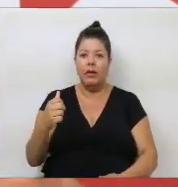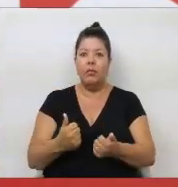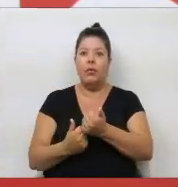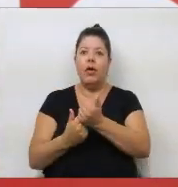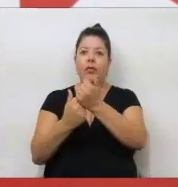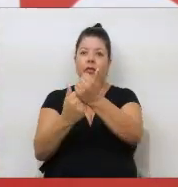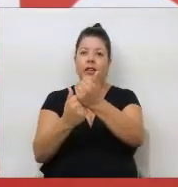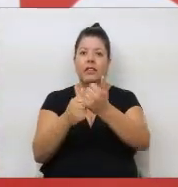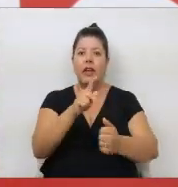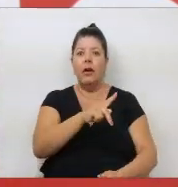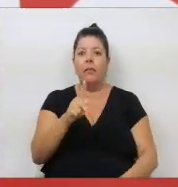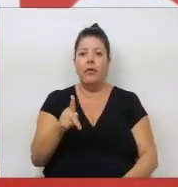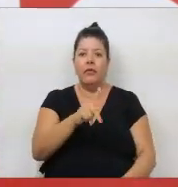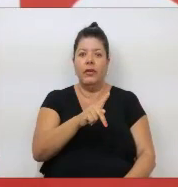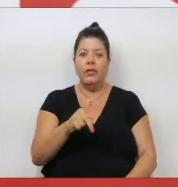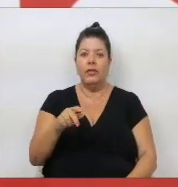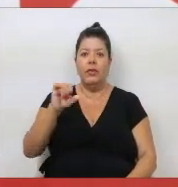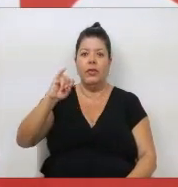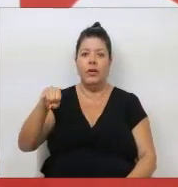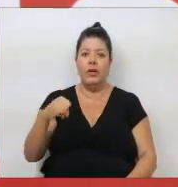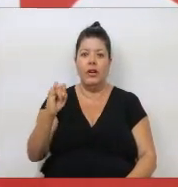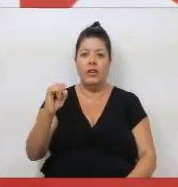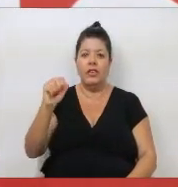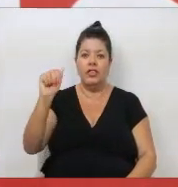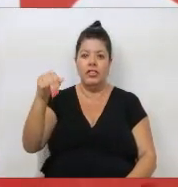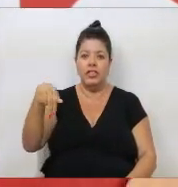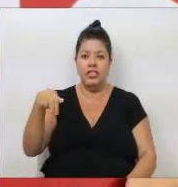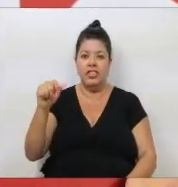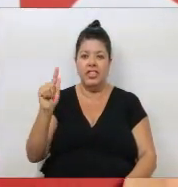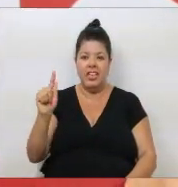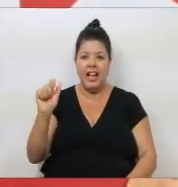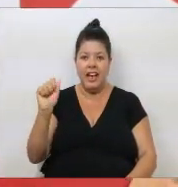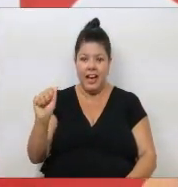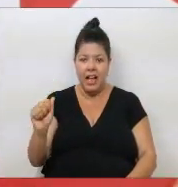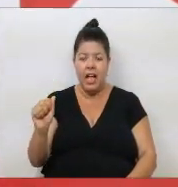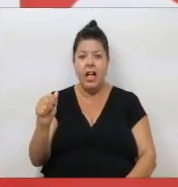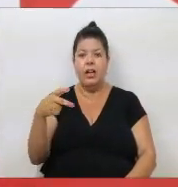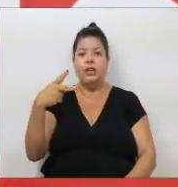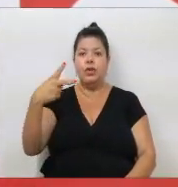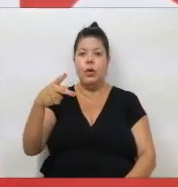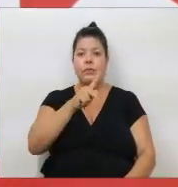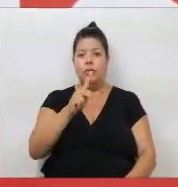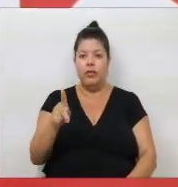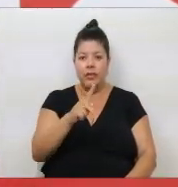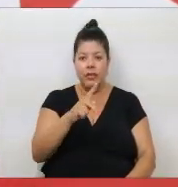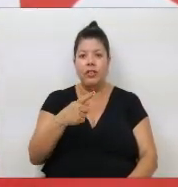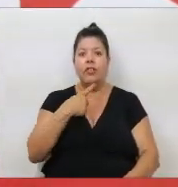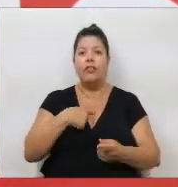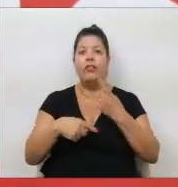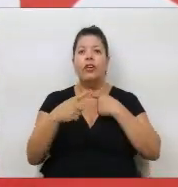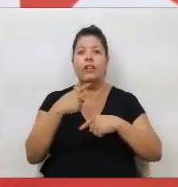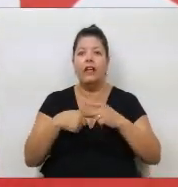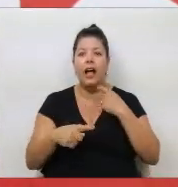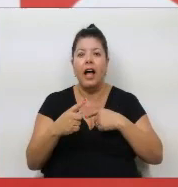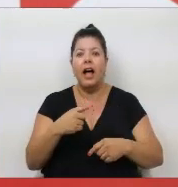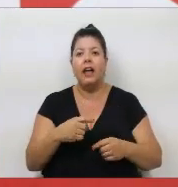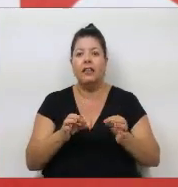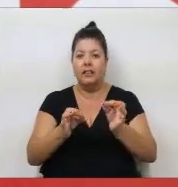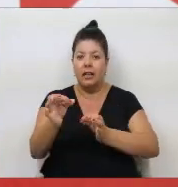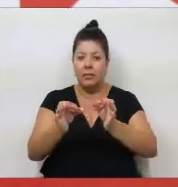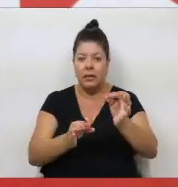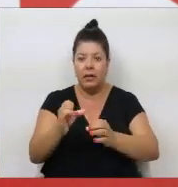Somos 2 professores, 2 educadores, com uma vontade muito grande de governar em Imbituba sob uma nova